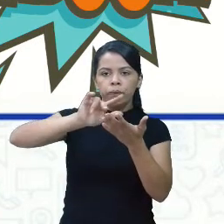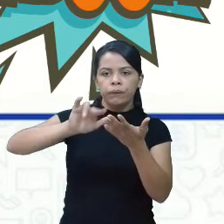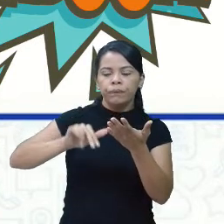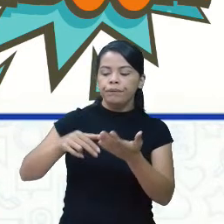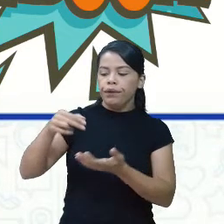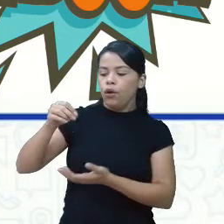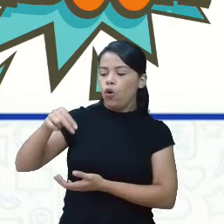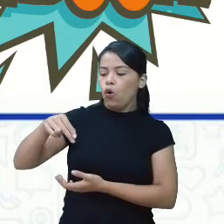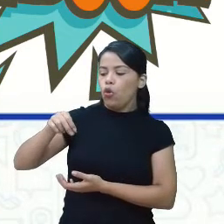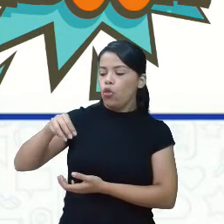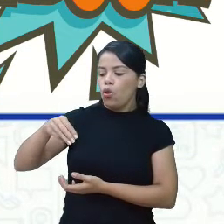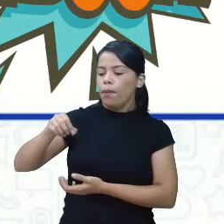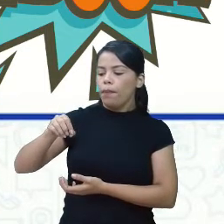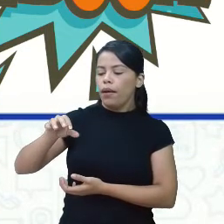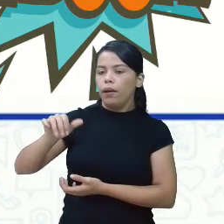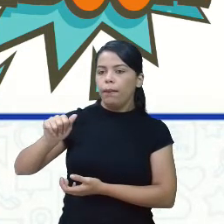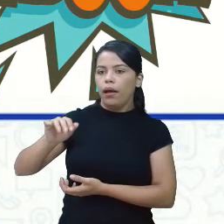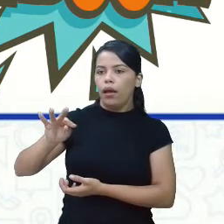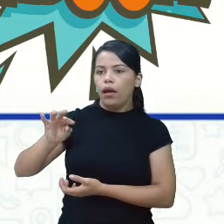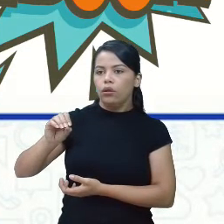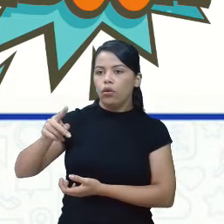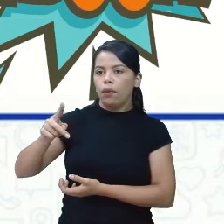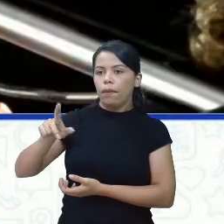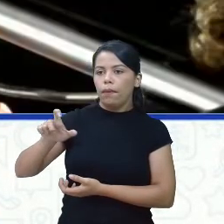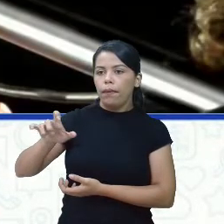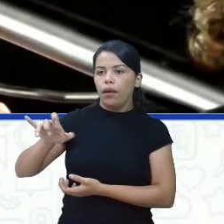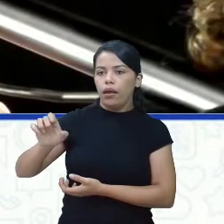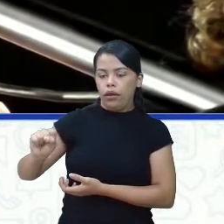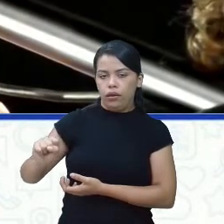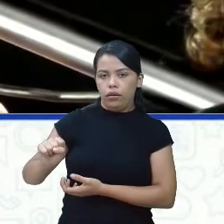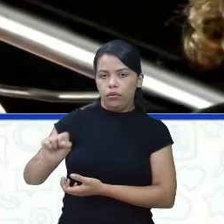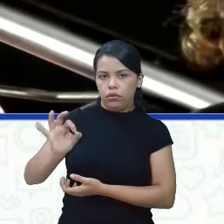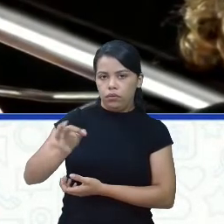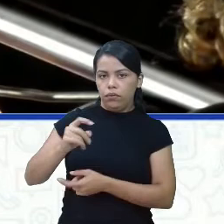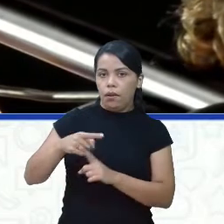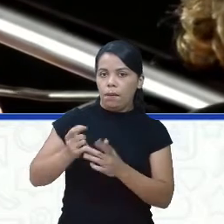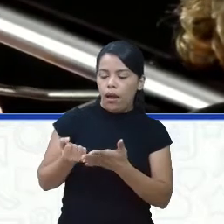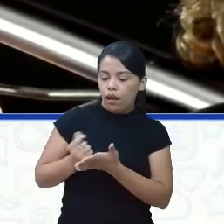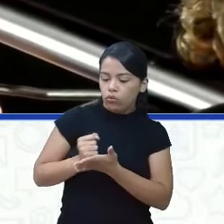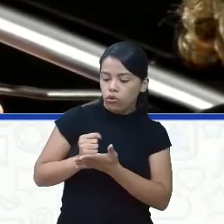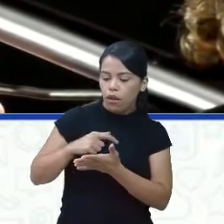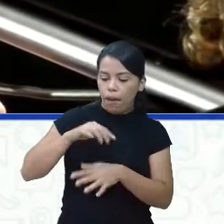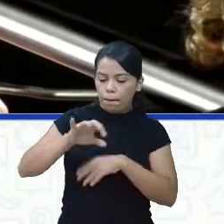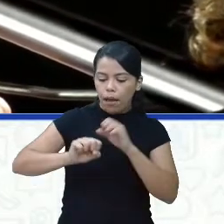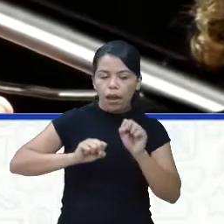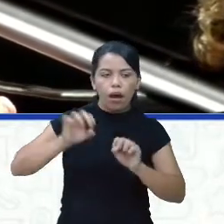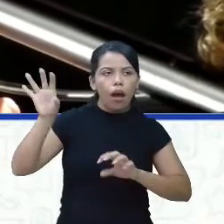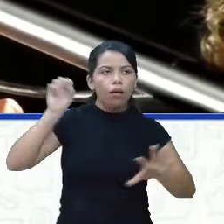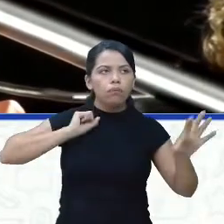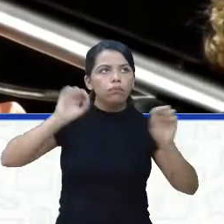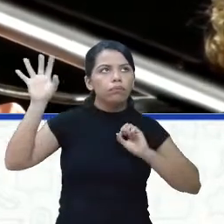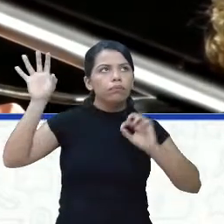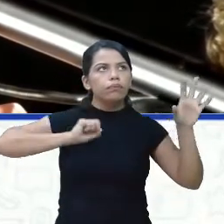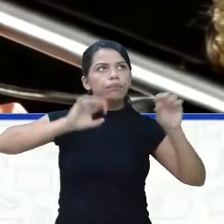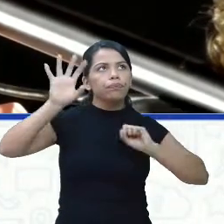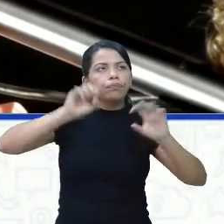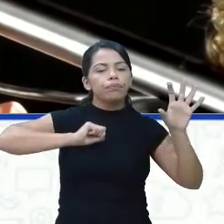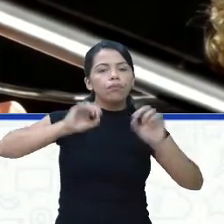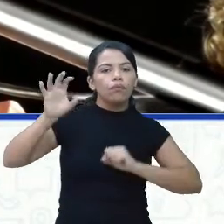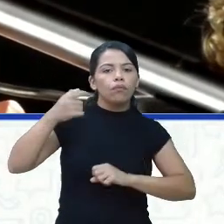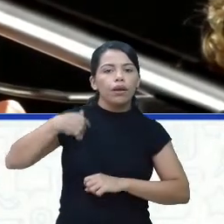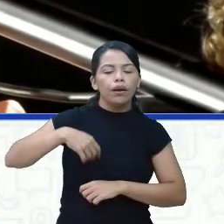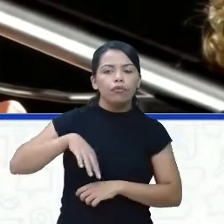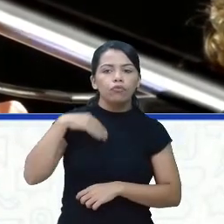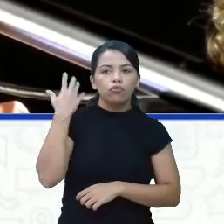onomatopeias. Claro que nos games eles vão utilizar sons captados do ambiente. Aí vocês estão vendo um microfone